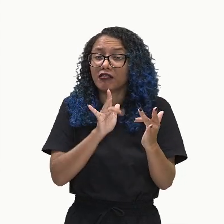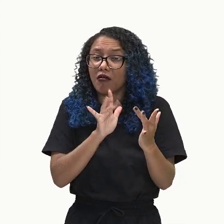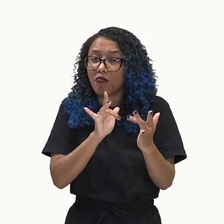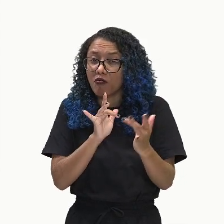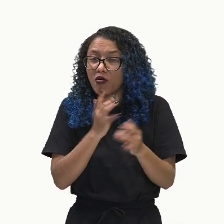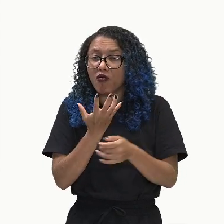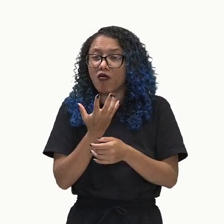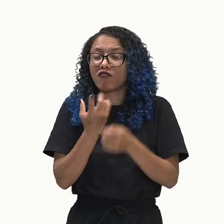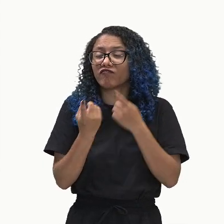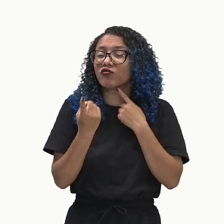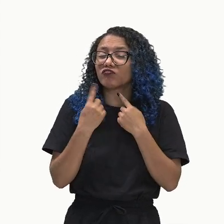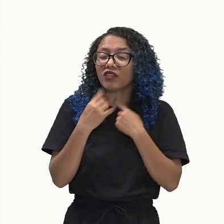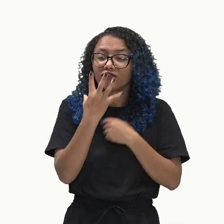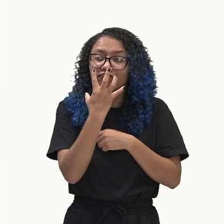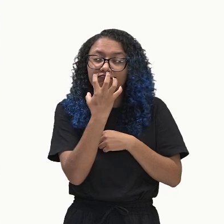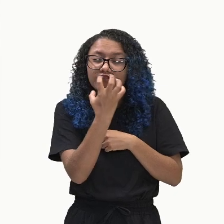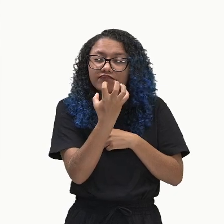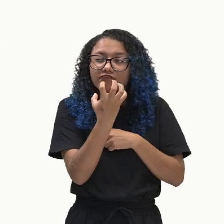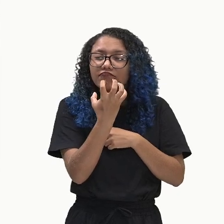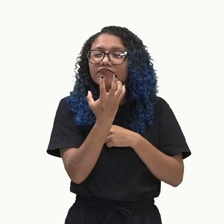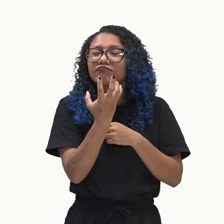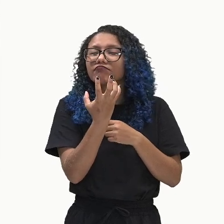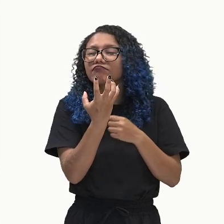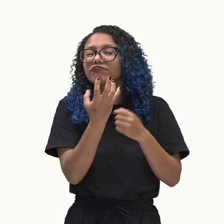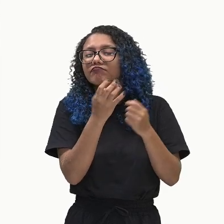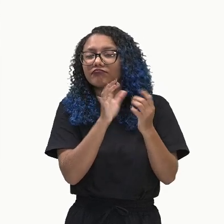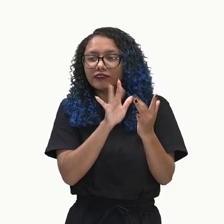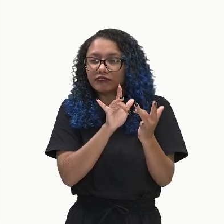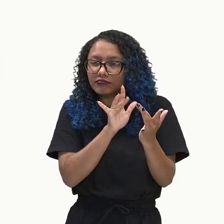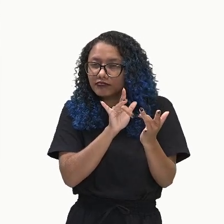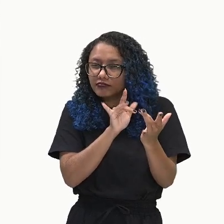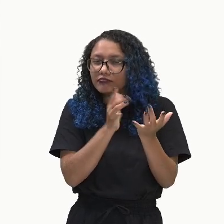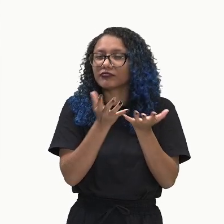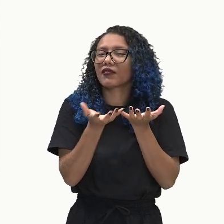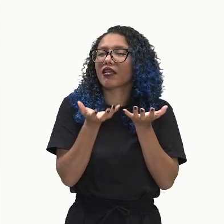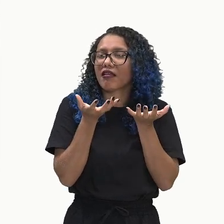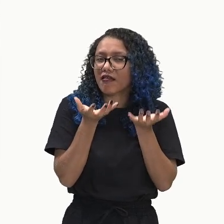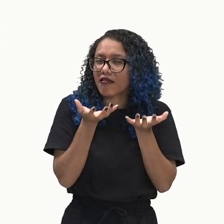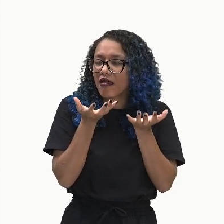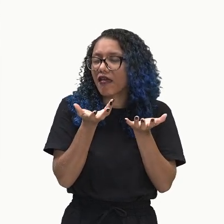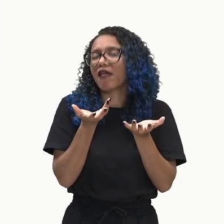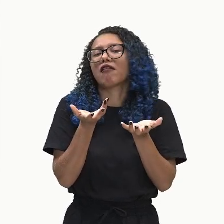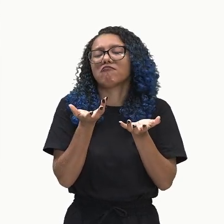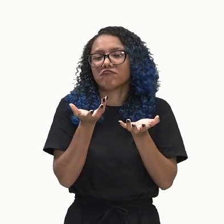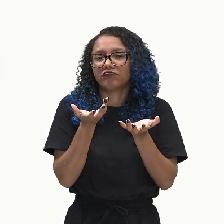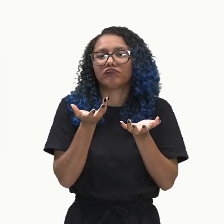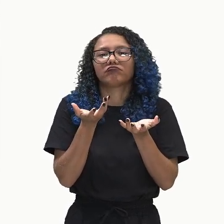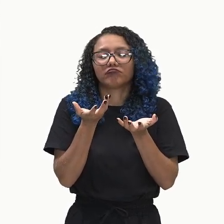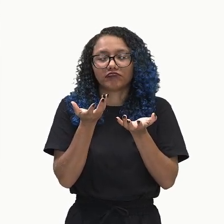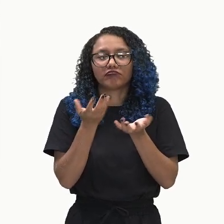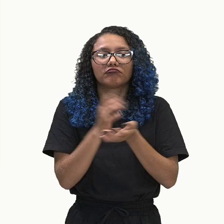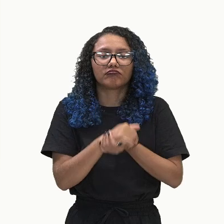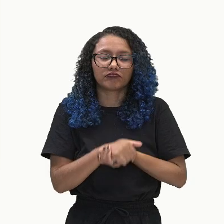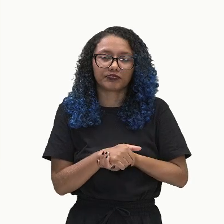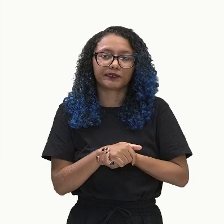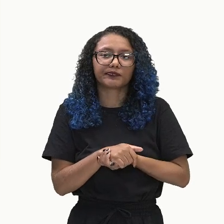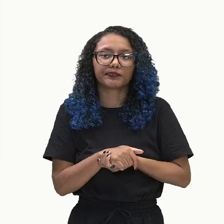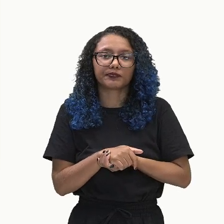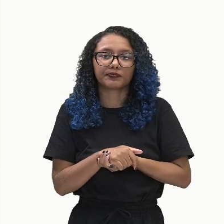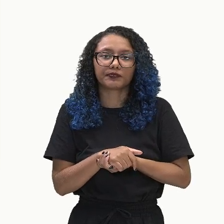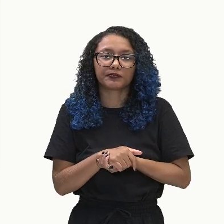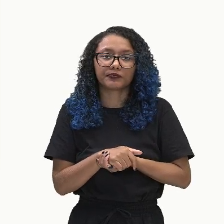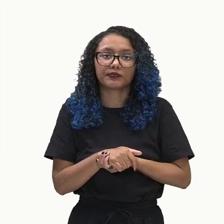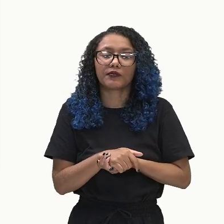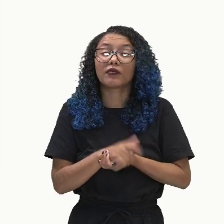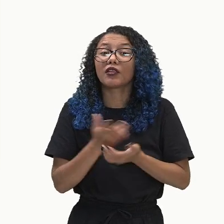né, sexual entre os membros, né, dos indivíduos da sociedade, tá? Então, todo esse período